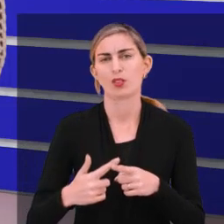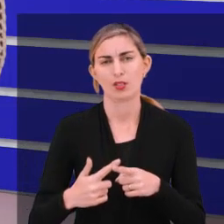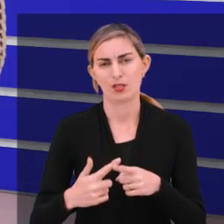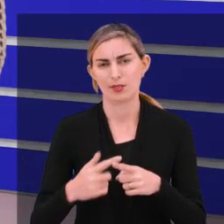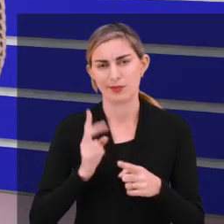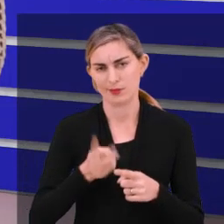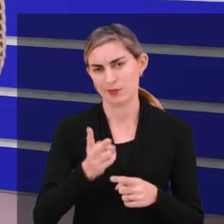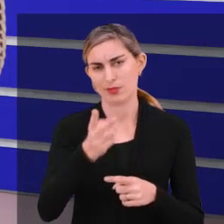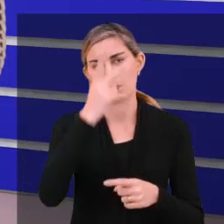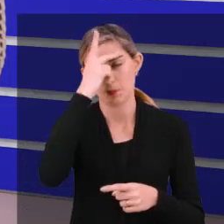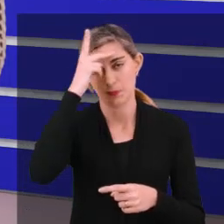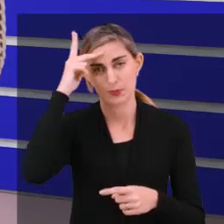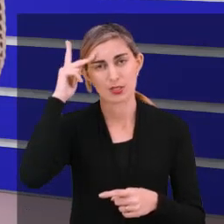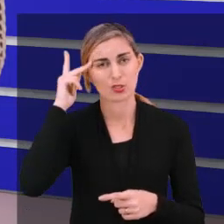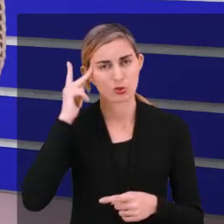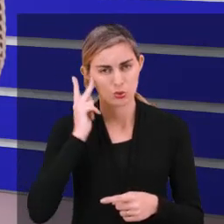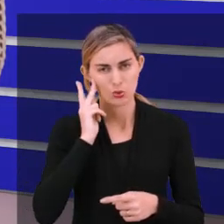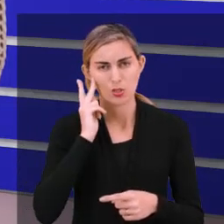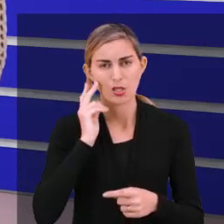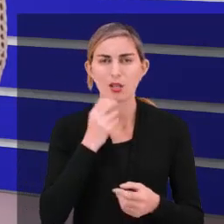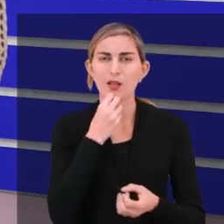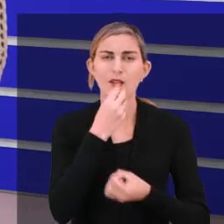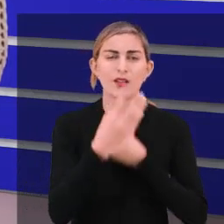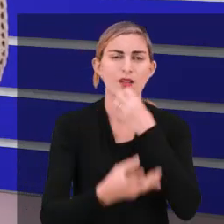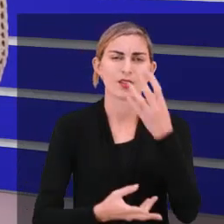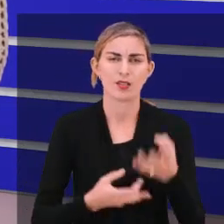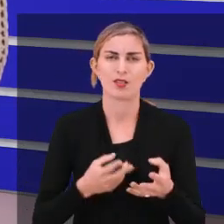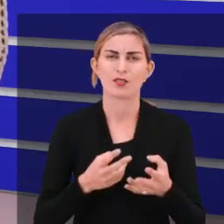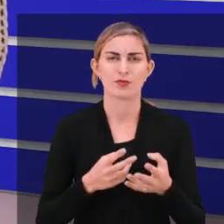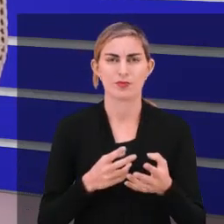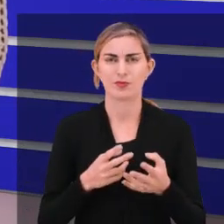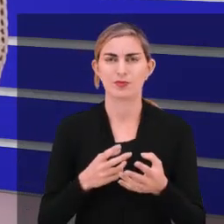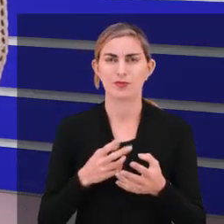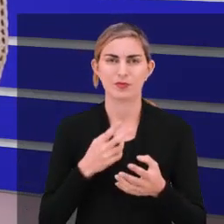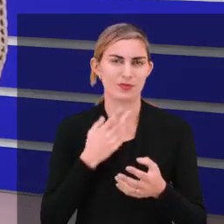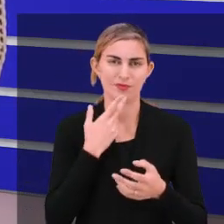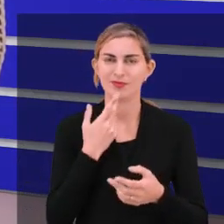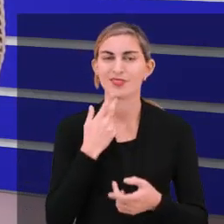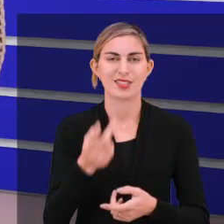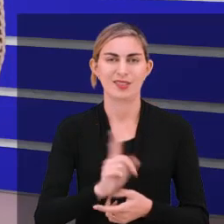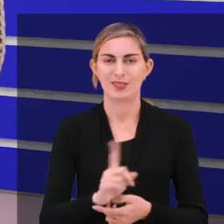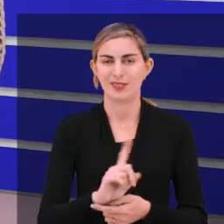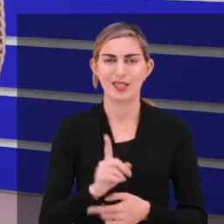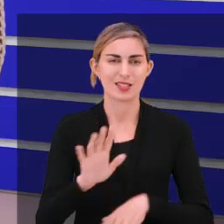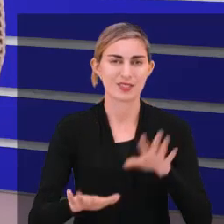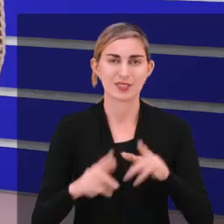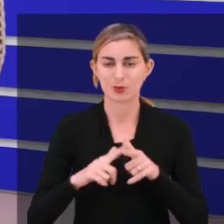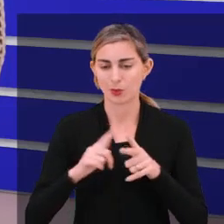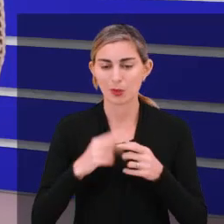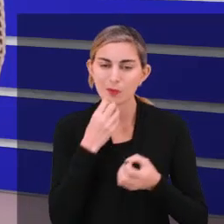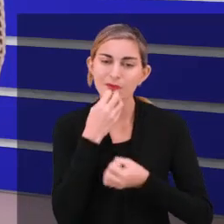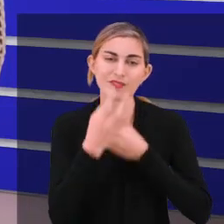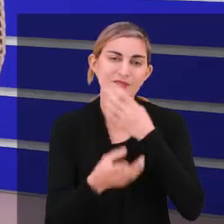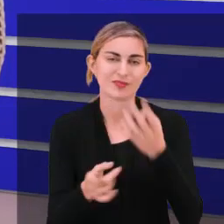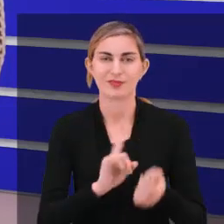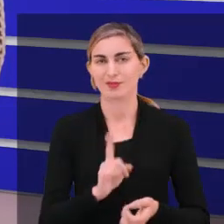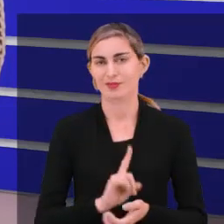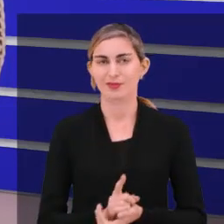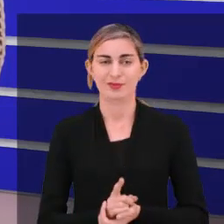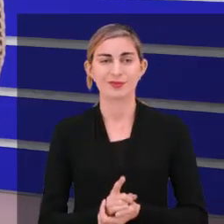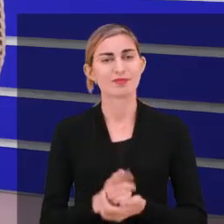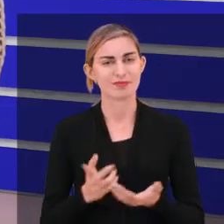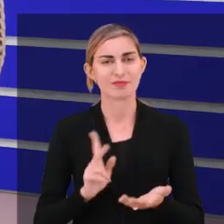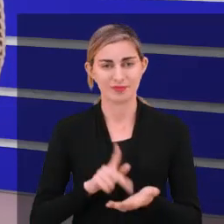nem sempre a pessoa coloca aquilo que está sendo conflitivo para ela. Não é verdade, Iris? Sim,